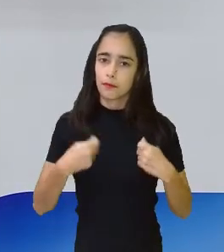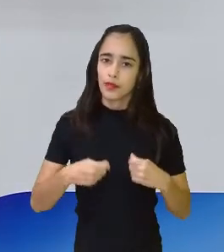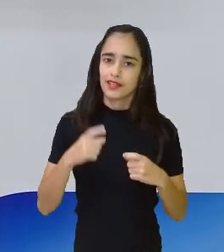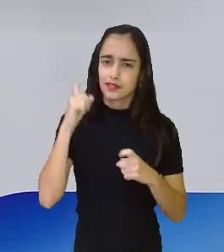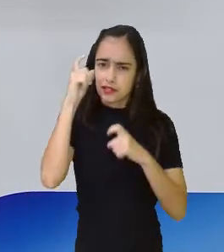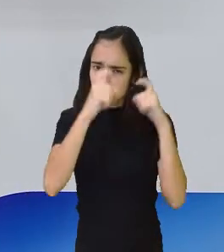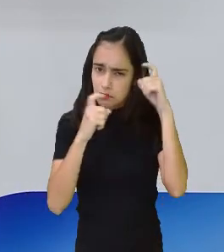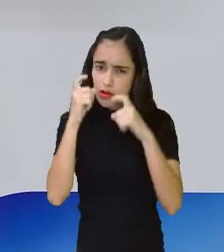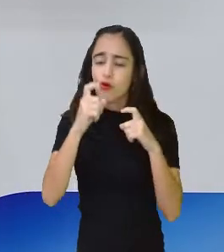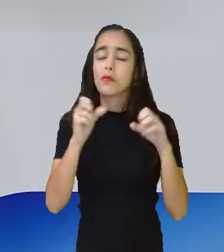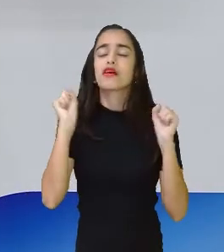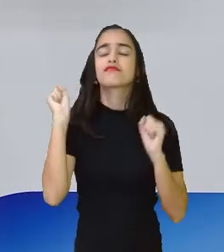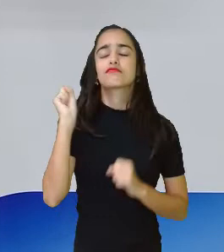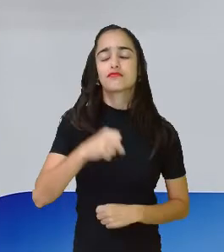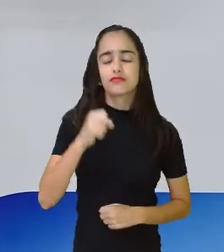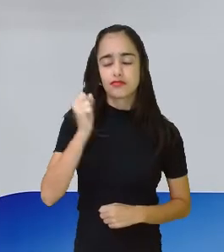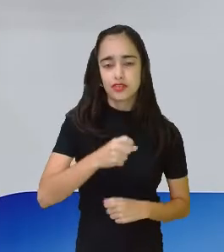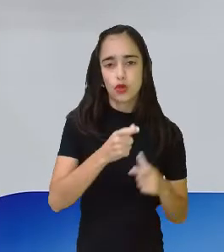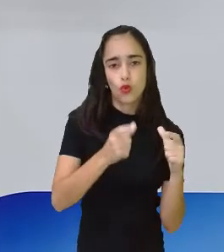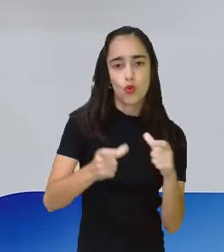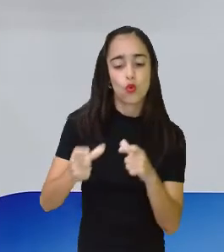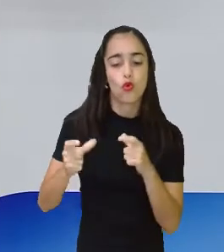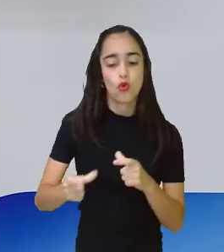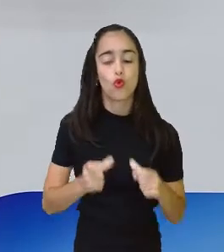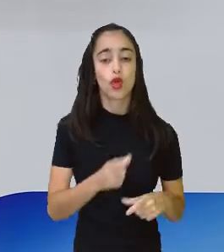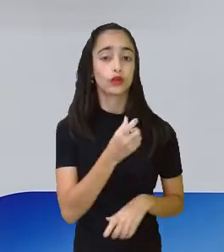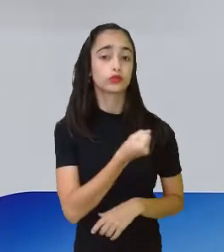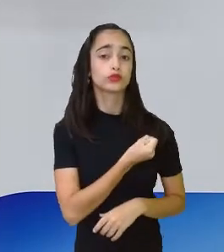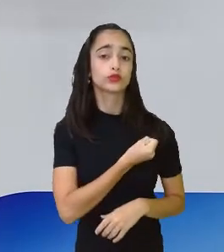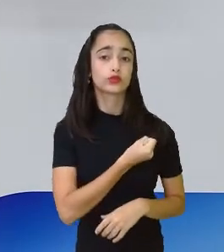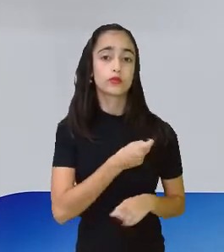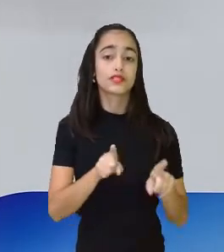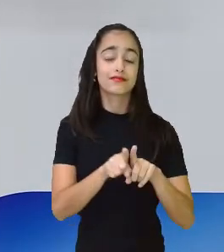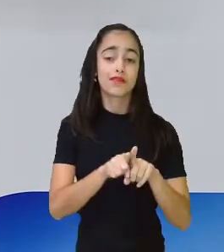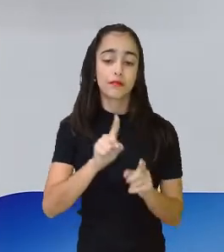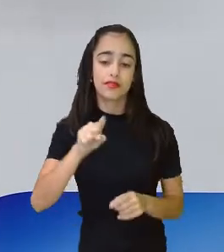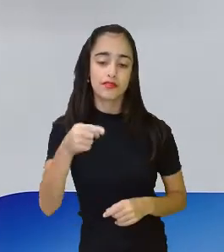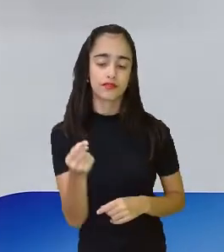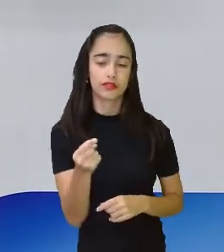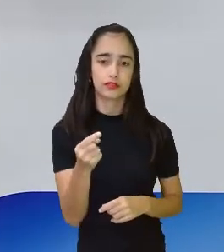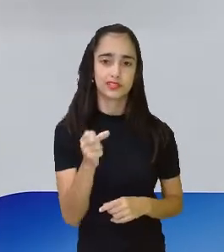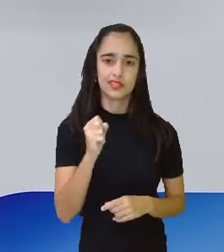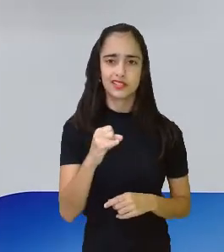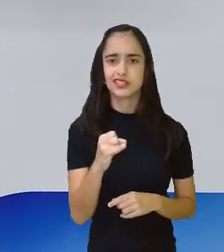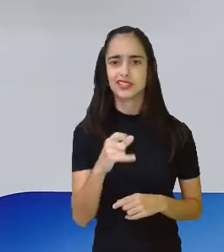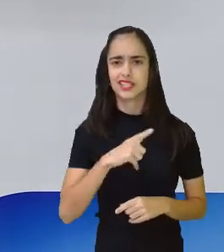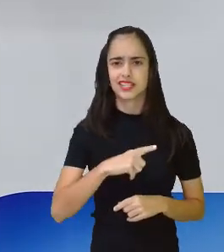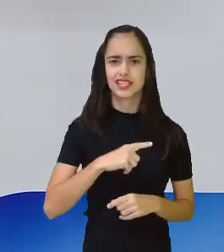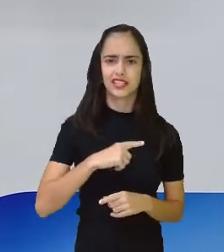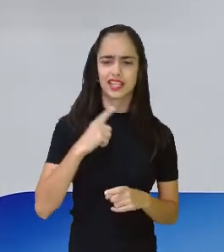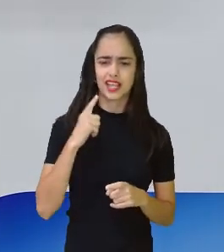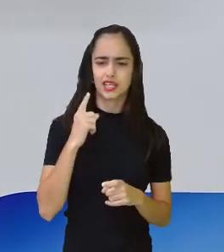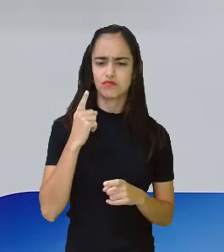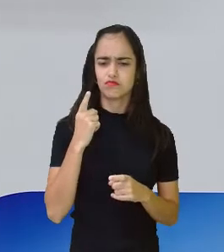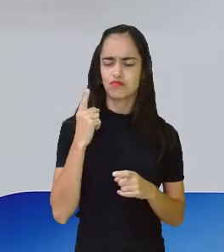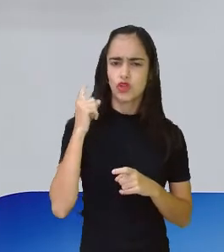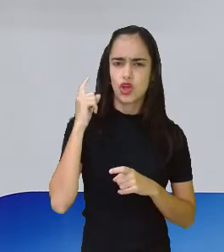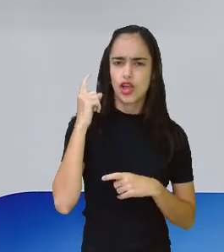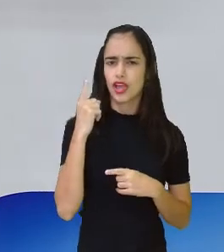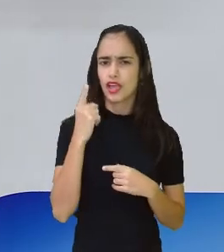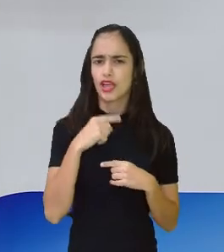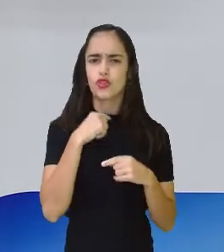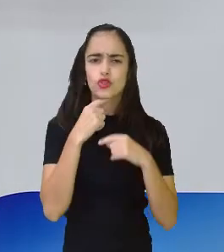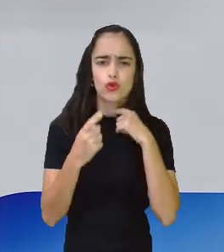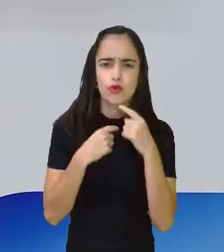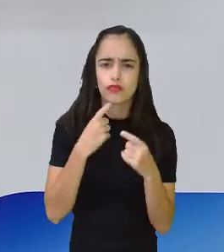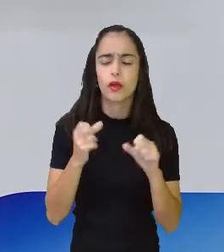vírgula. Fez a estrutura, estou em dúvida, professora, faz um quadrinho. Faz um quadrinho como esse, faz um quadro